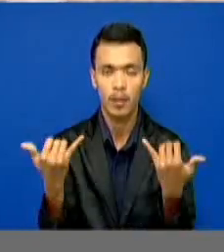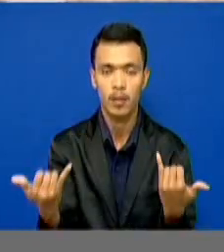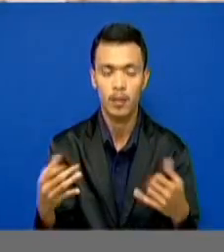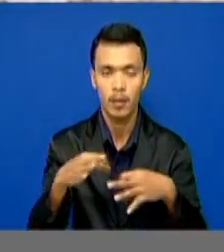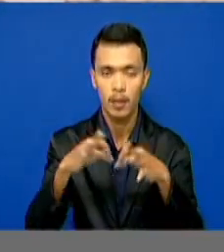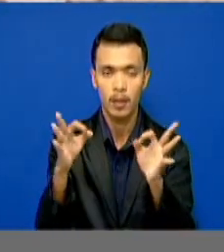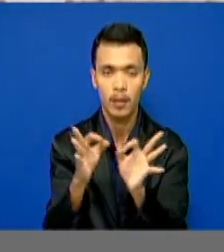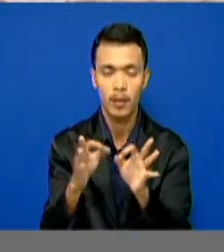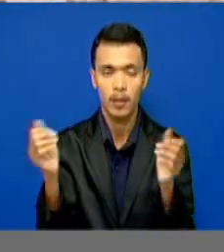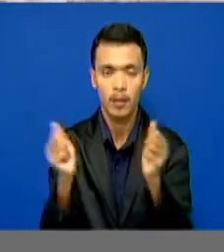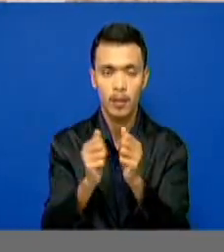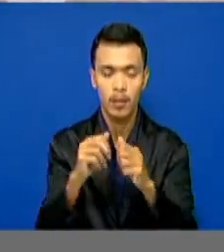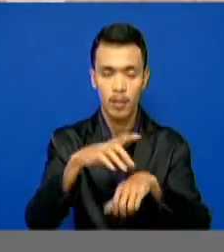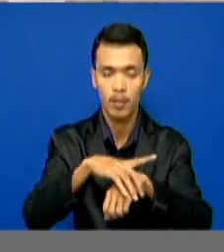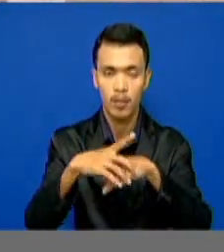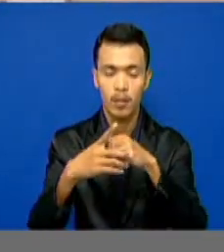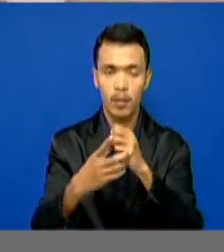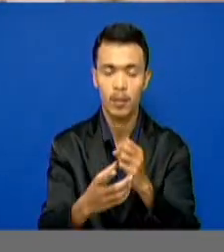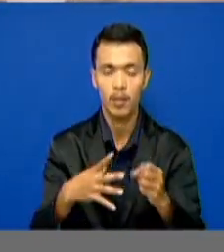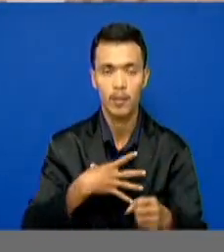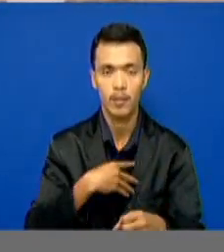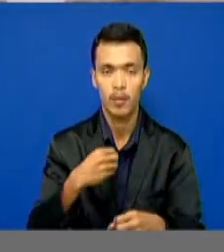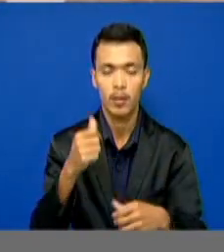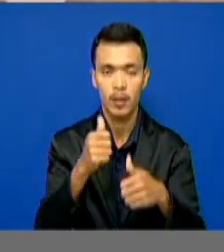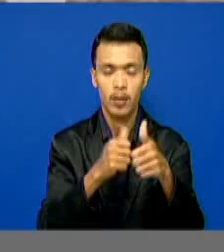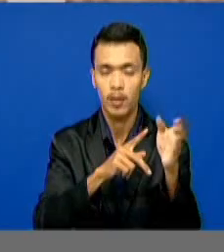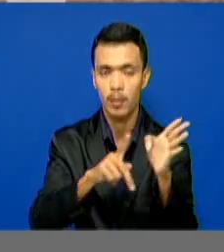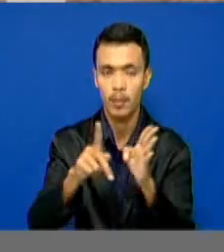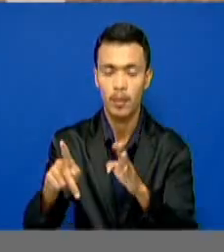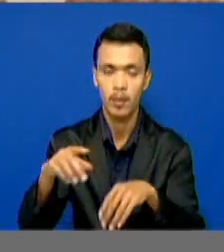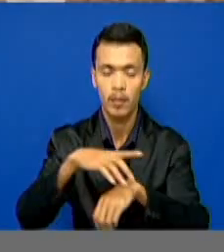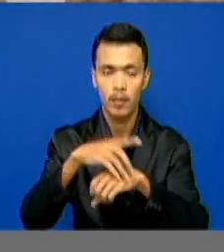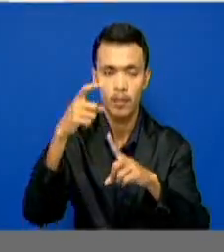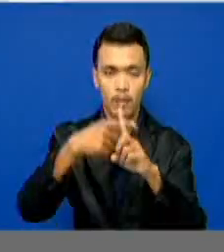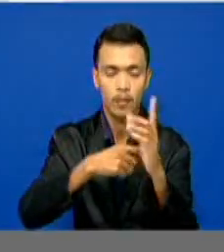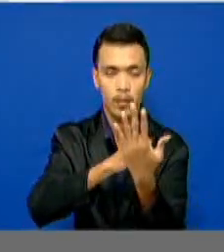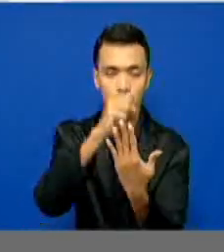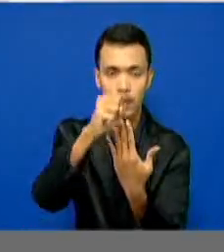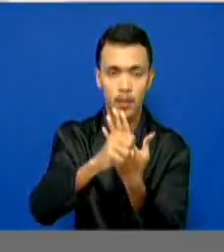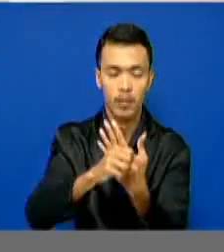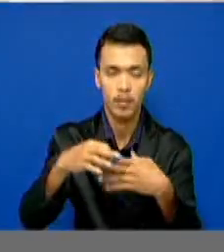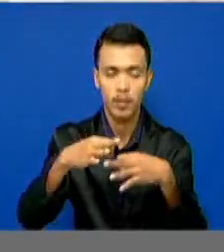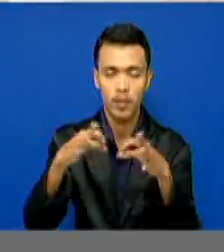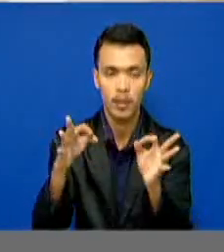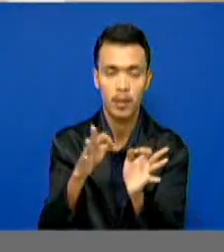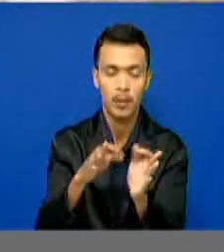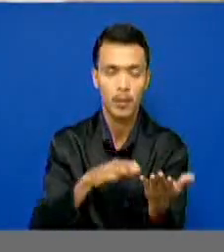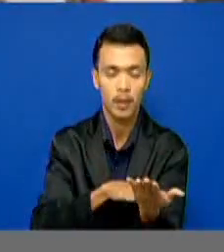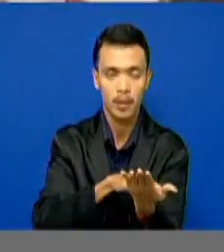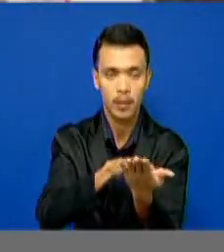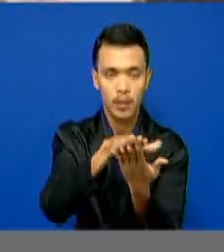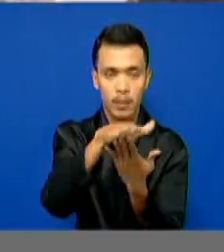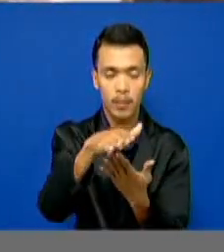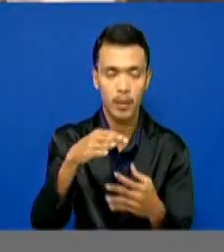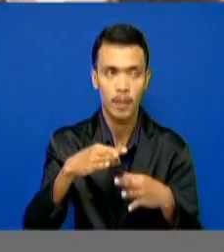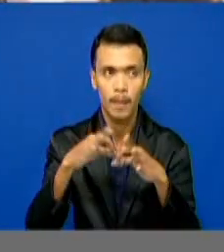horai mutin, tamba iha ona plano fulan setembro tinang ne, seloke tenerizasaun, hodi nahe alkatraun.